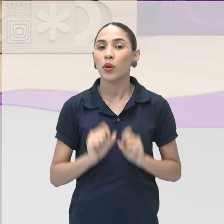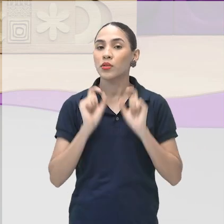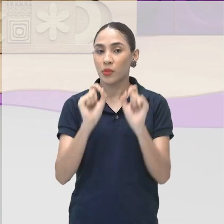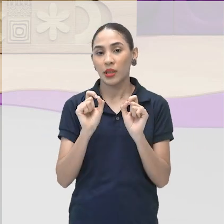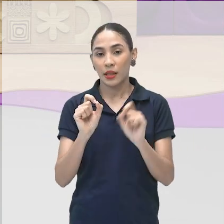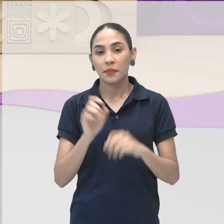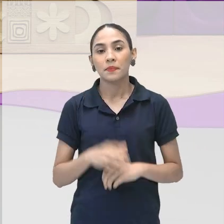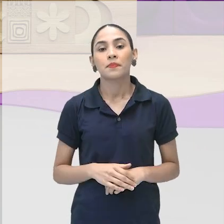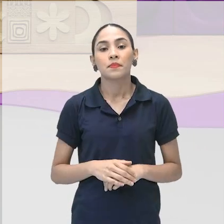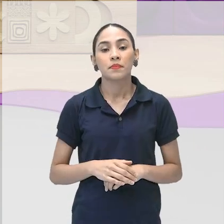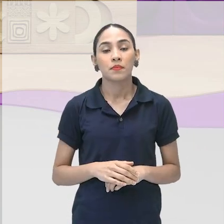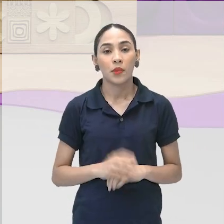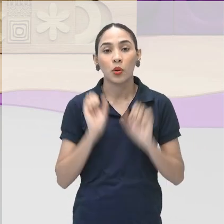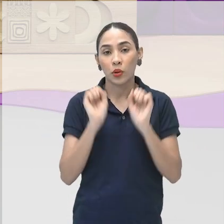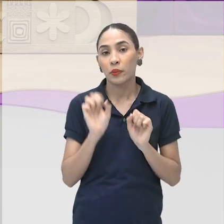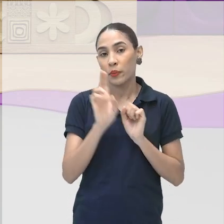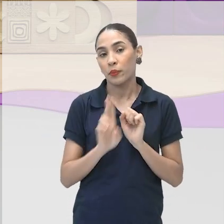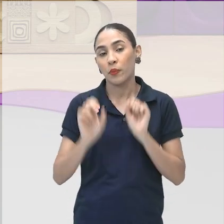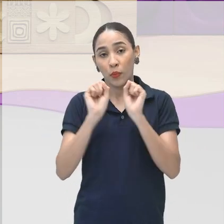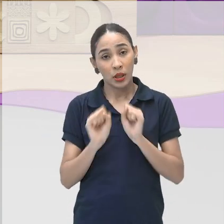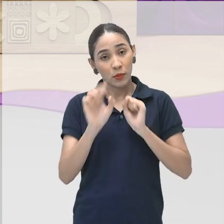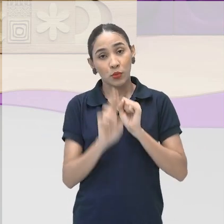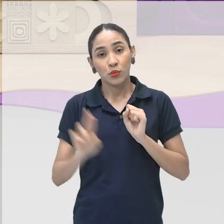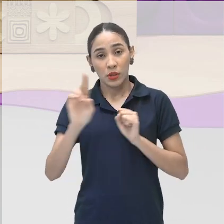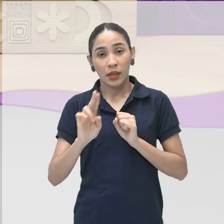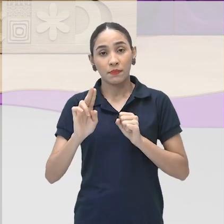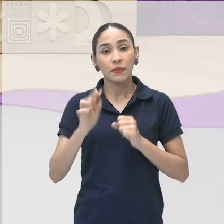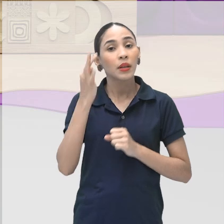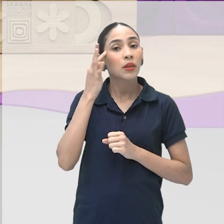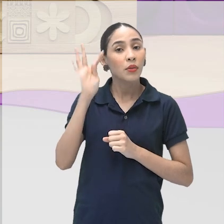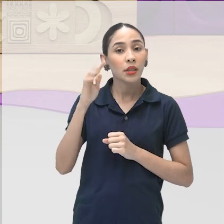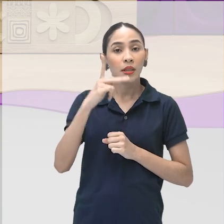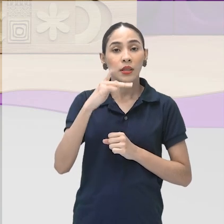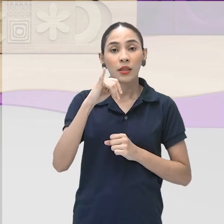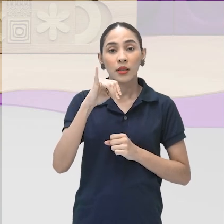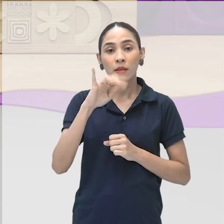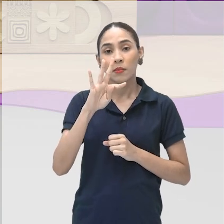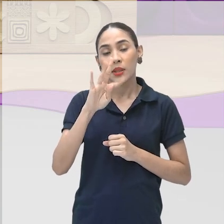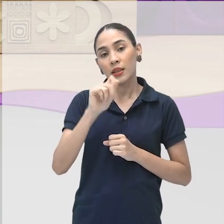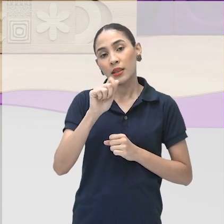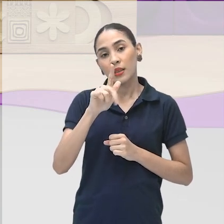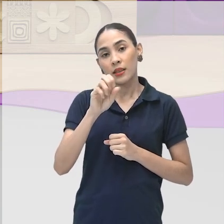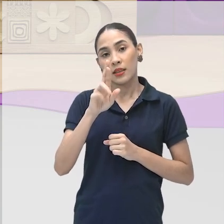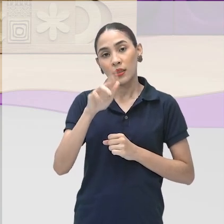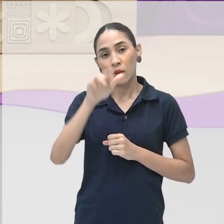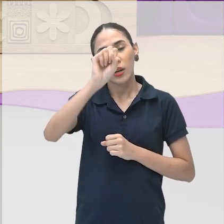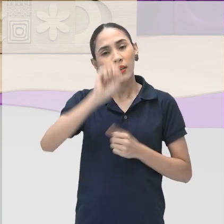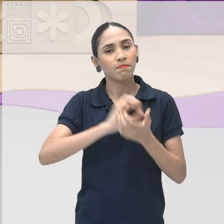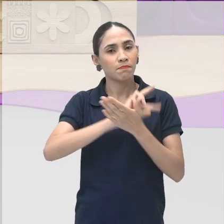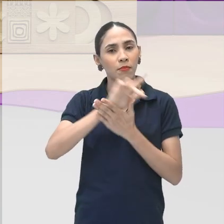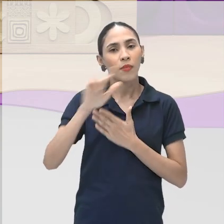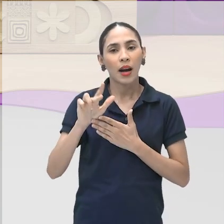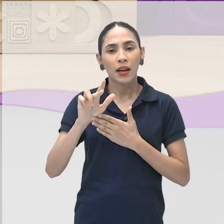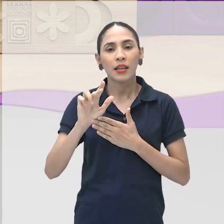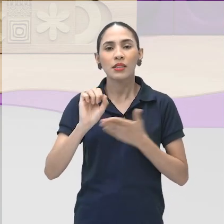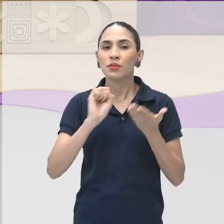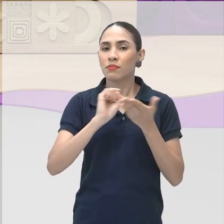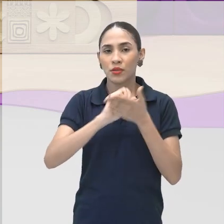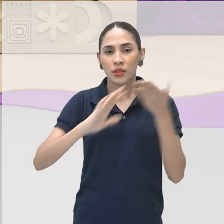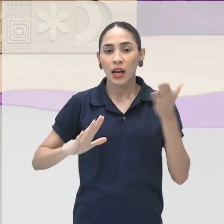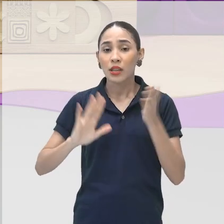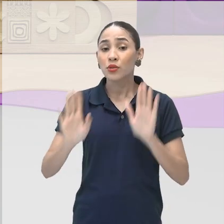ser, que podemos utilizar o Teorema de Pitágoras para resolver várias questões. Qual é esse triângulo? É